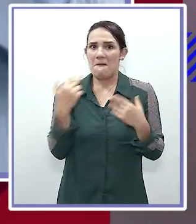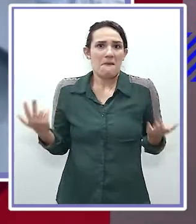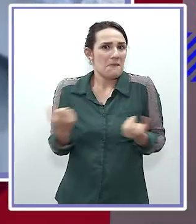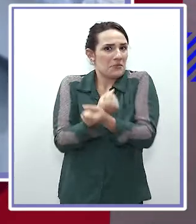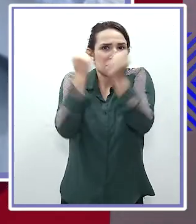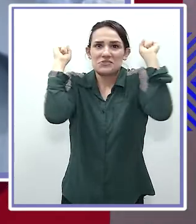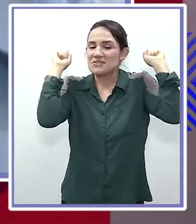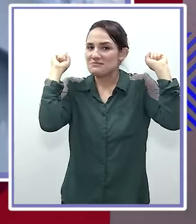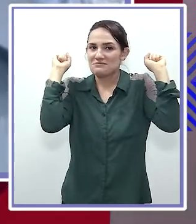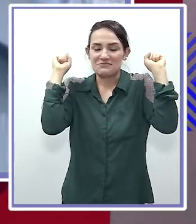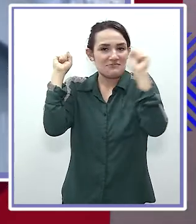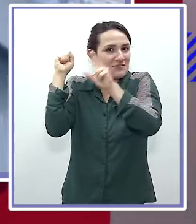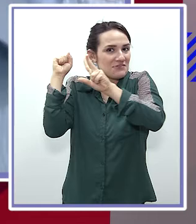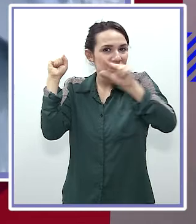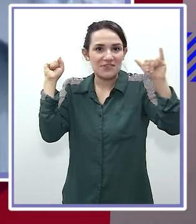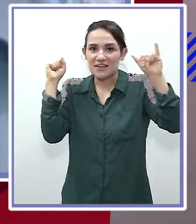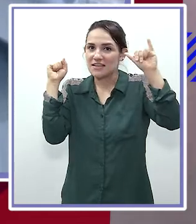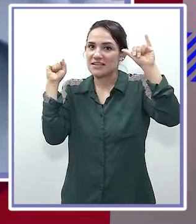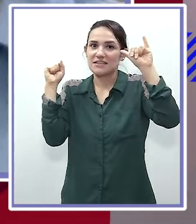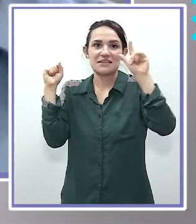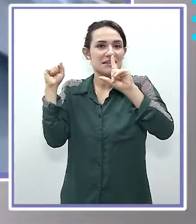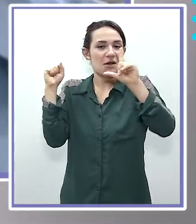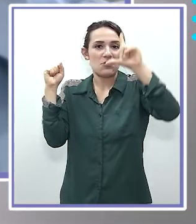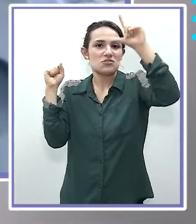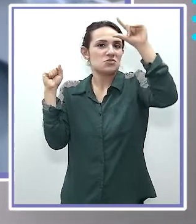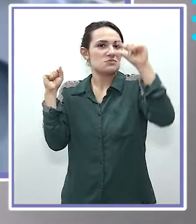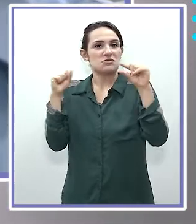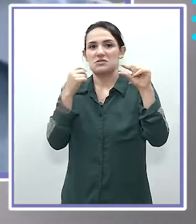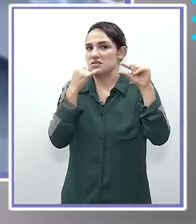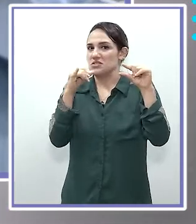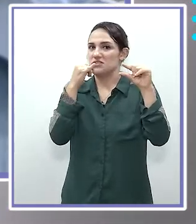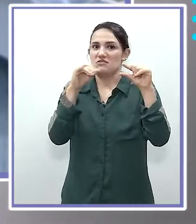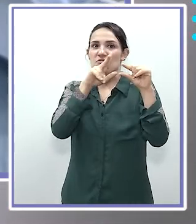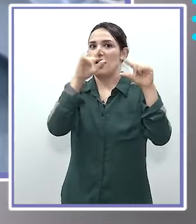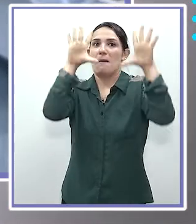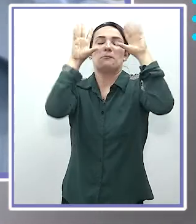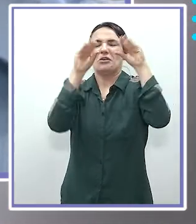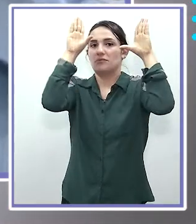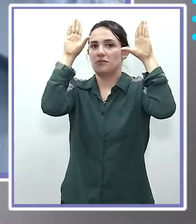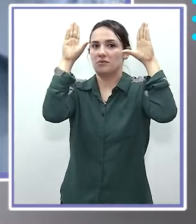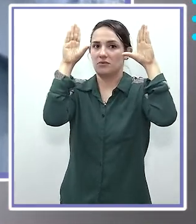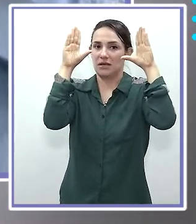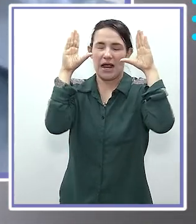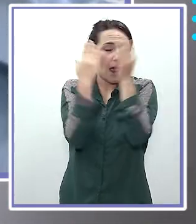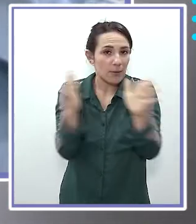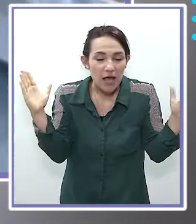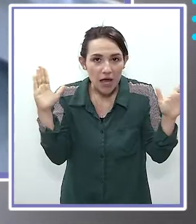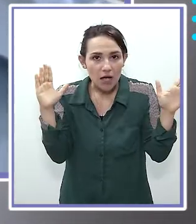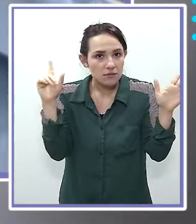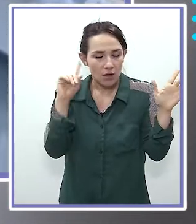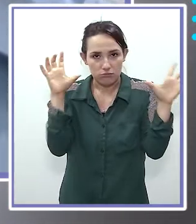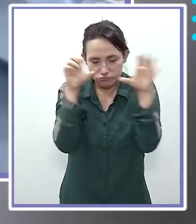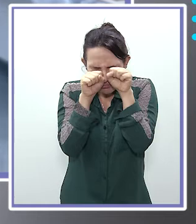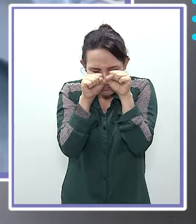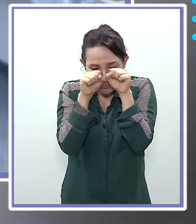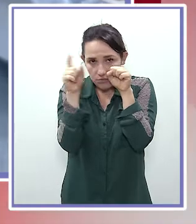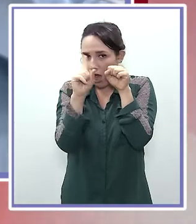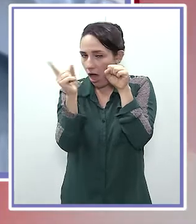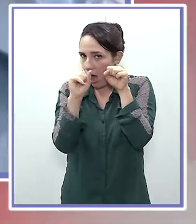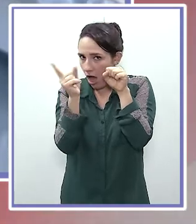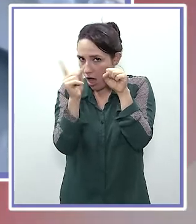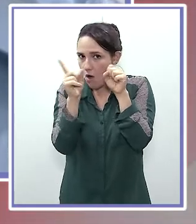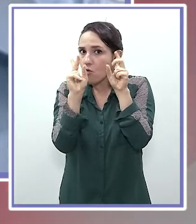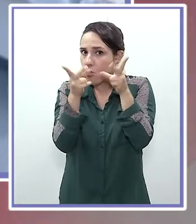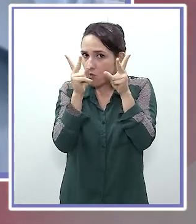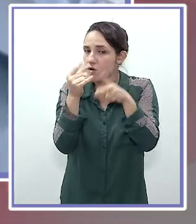ela não vai diminuir a quantidade de energia que vai mandar para nós. Na verdade, se nós consumirmos, vai